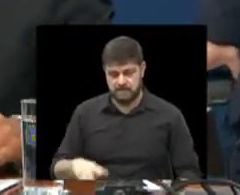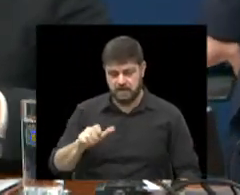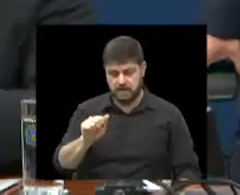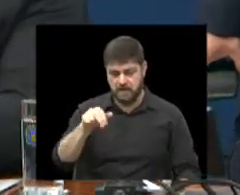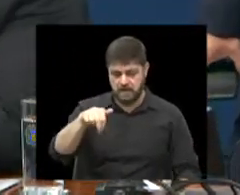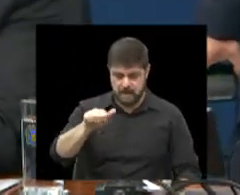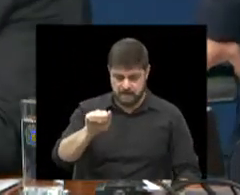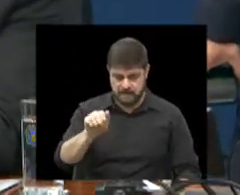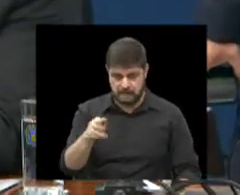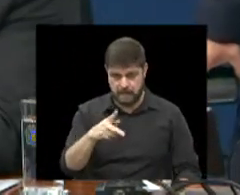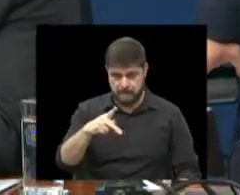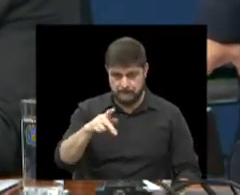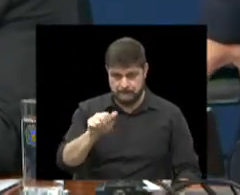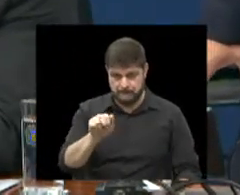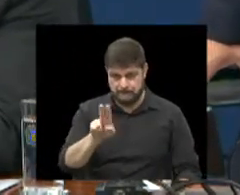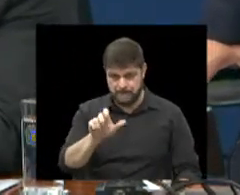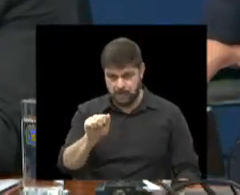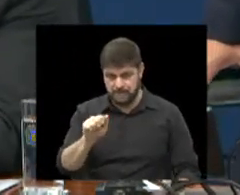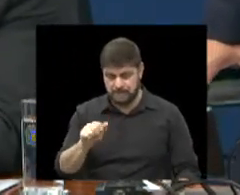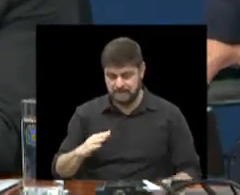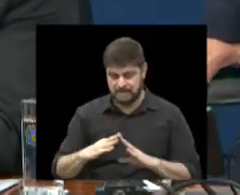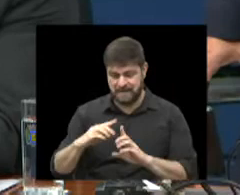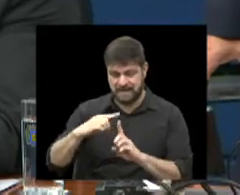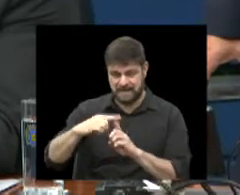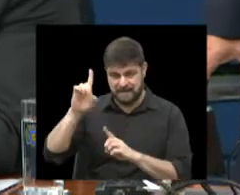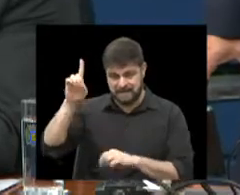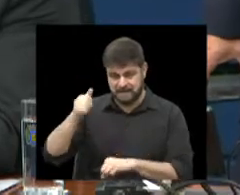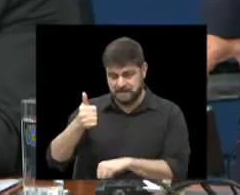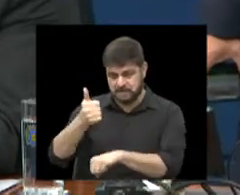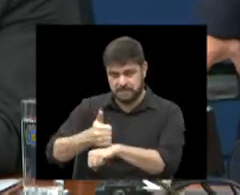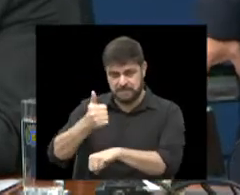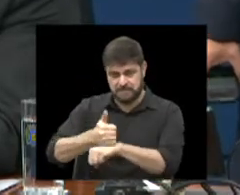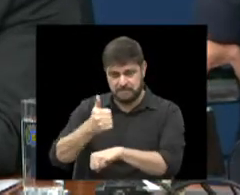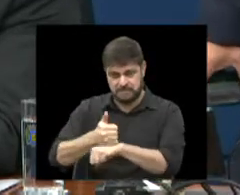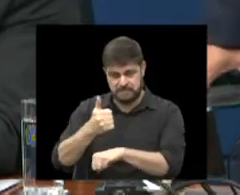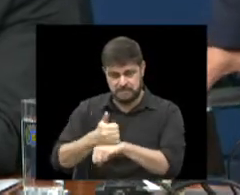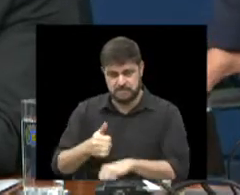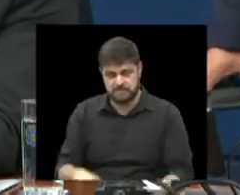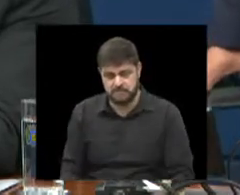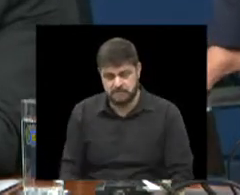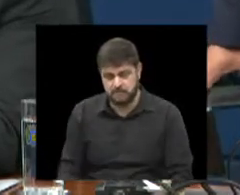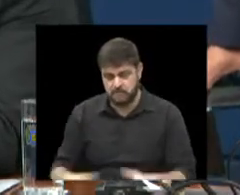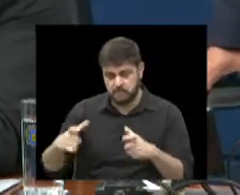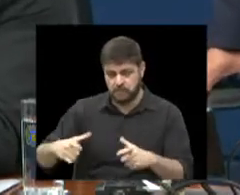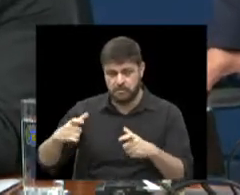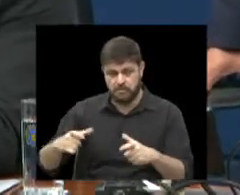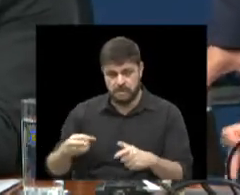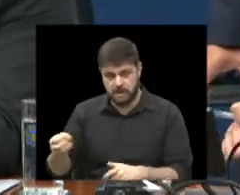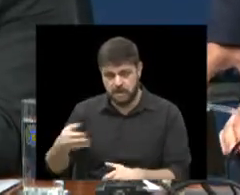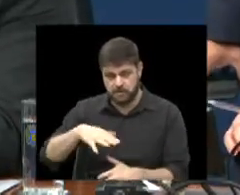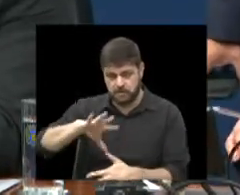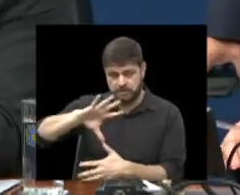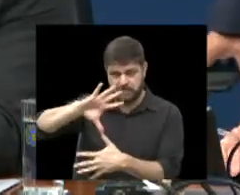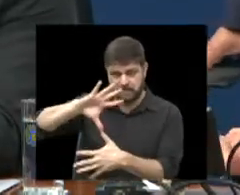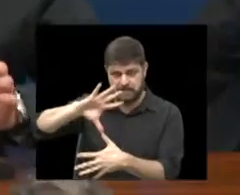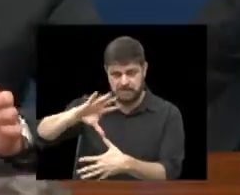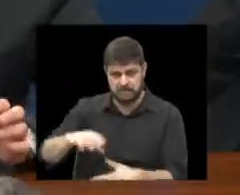de Carvalho, da Igreja Batista Livre Arbítrio, do Jardim Nova América.